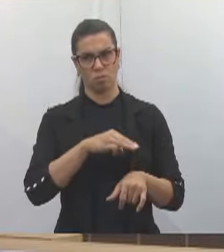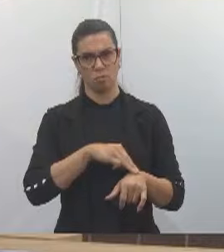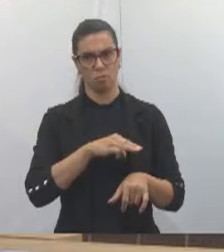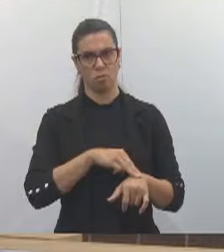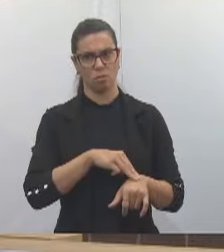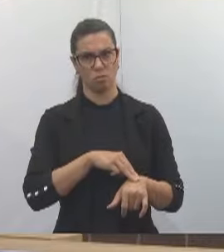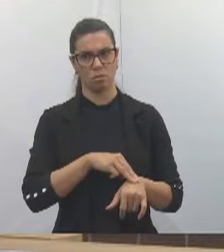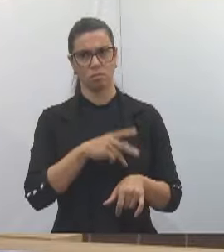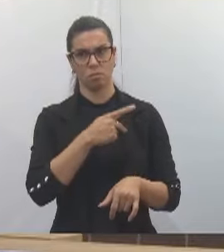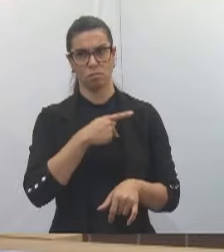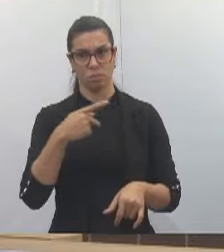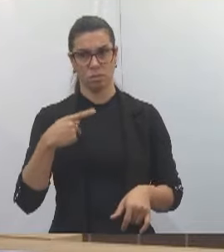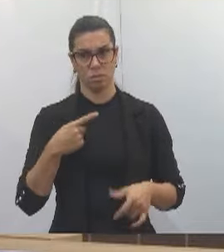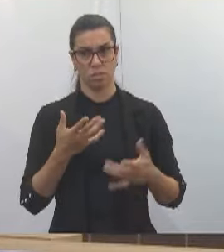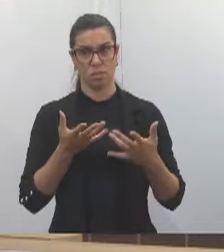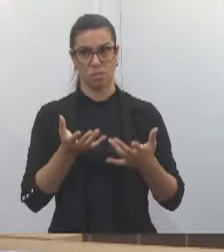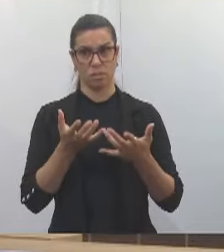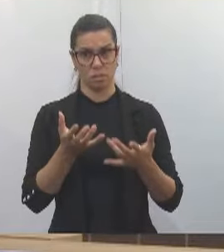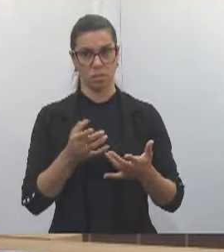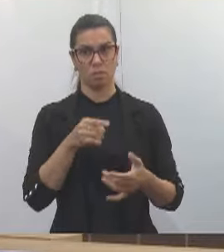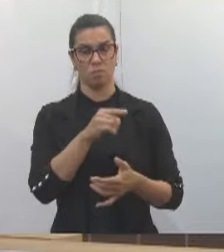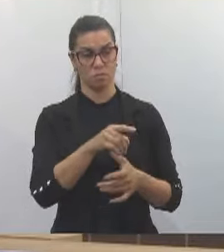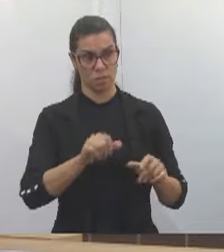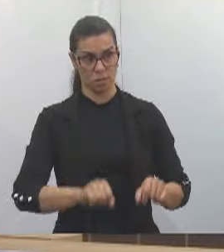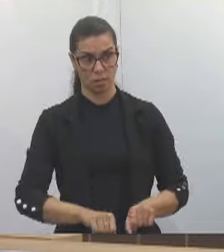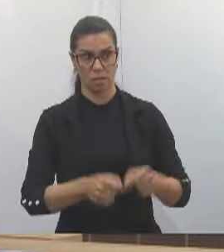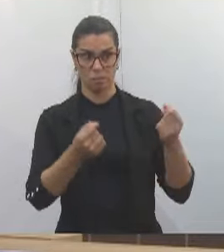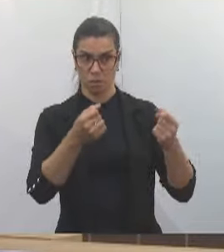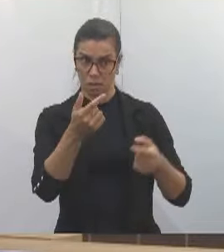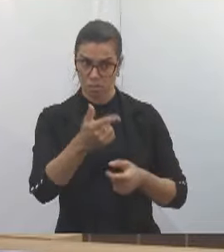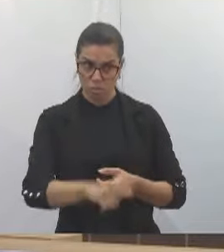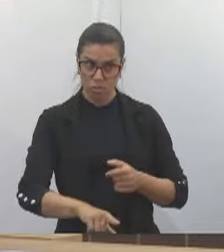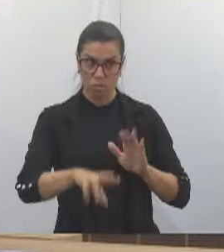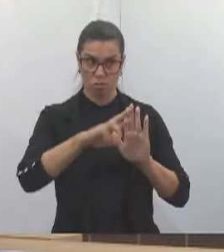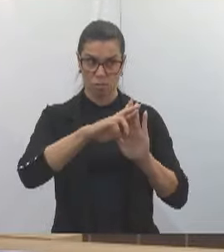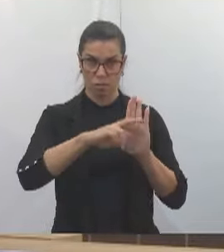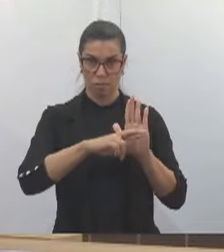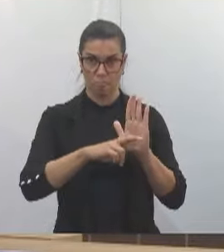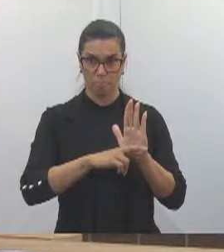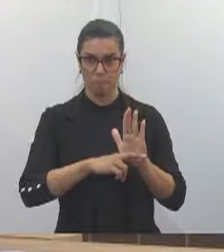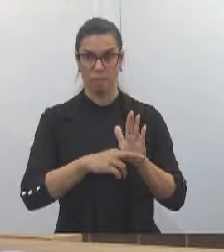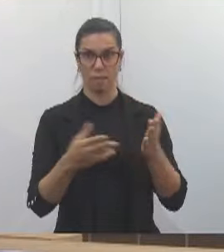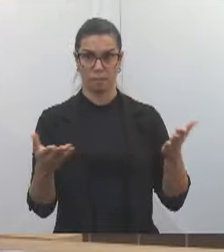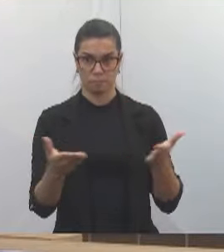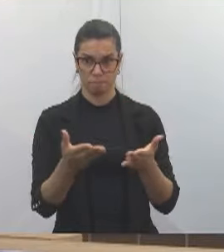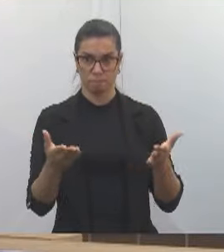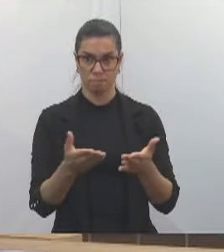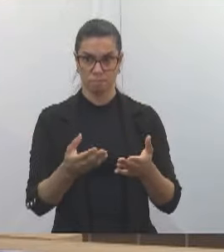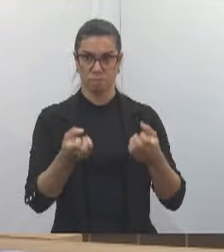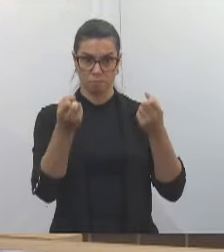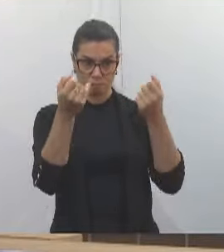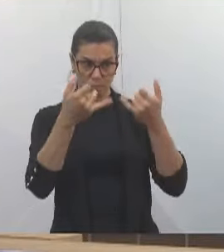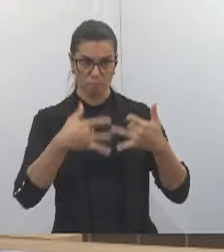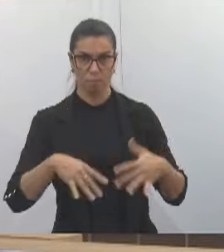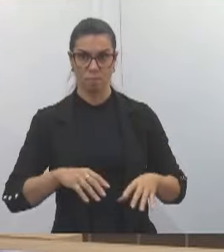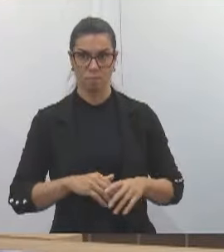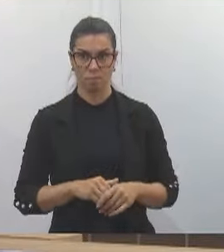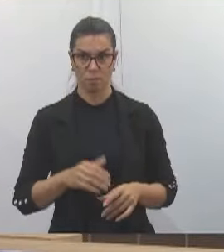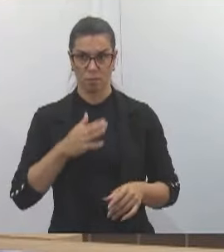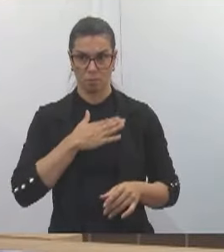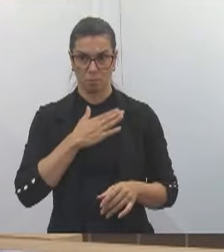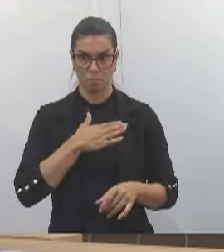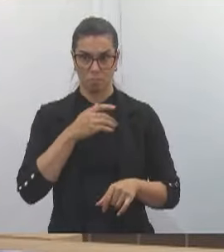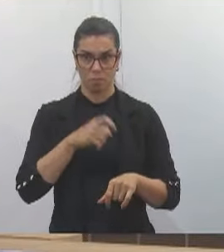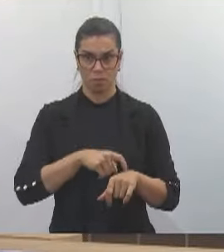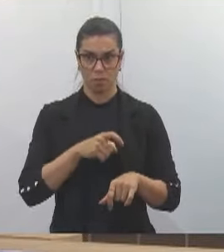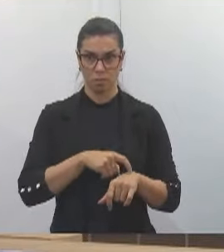Olha, se o presidente quiser, você vai quebrar mais uma vez o regimento com 5 mandatos. Deixa eu só explicar para você, um minuto que eu estou no meu tempo.